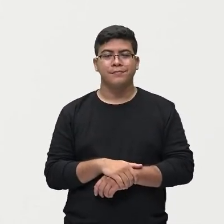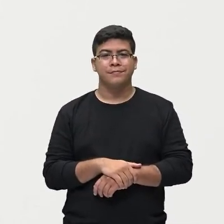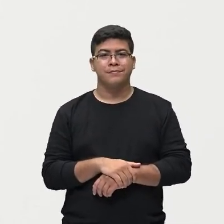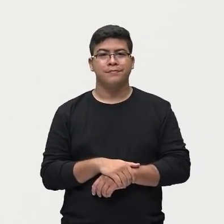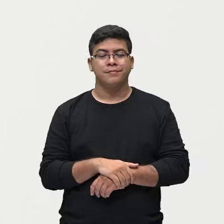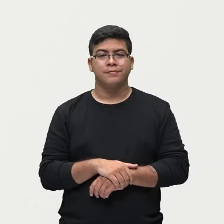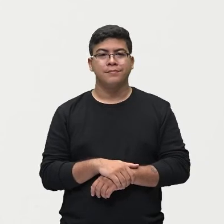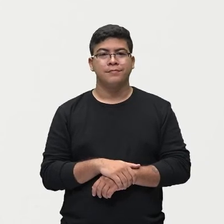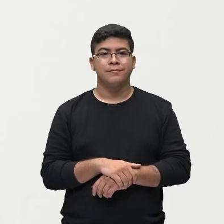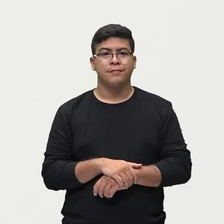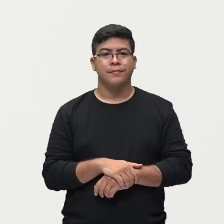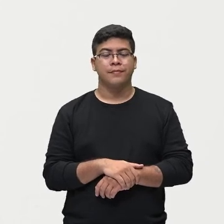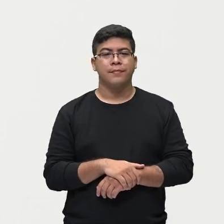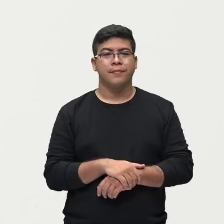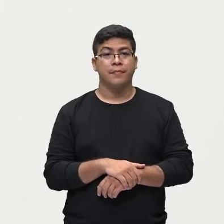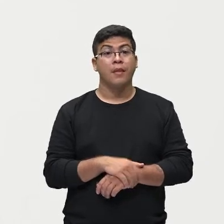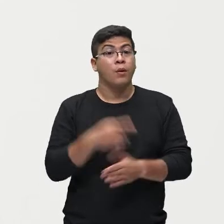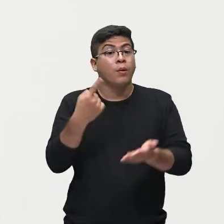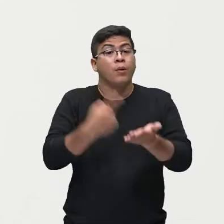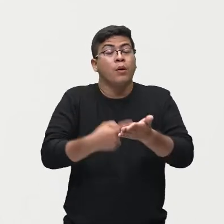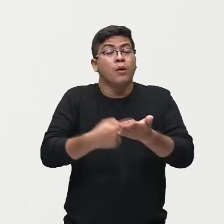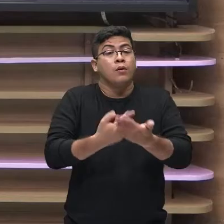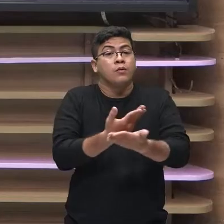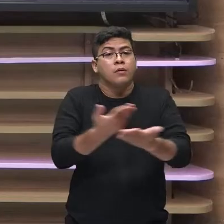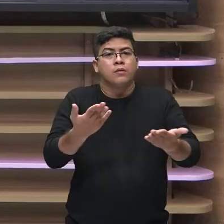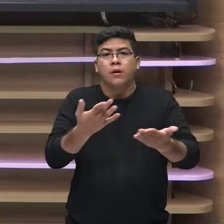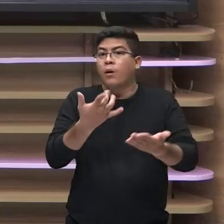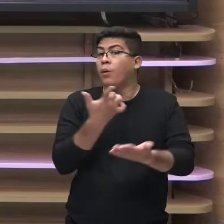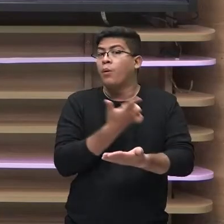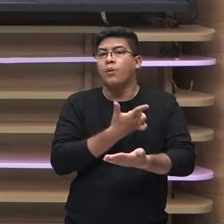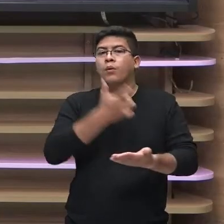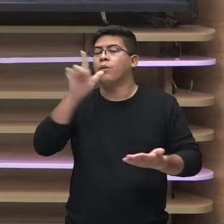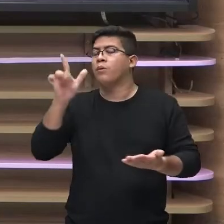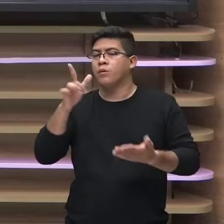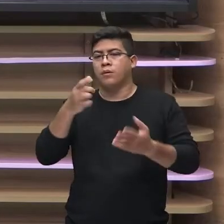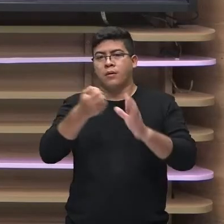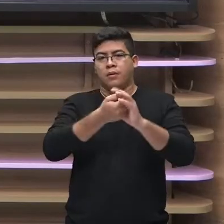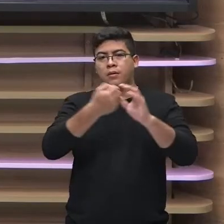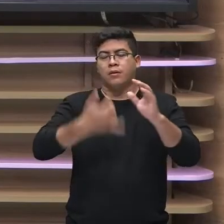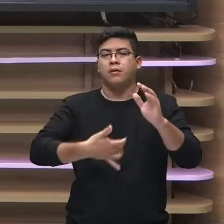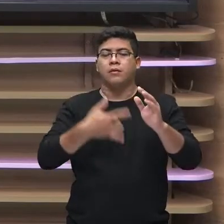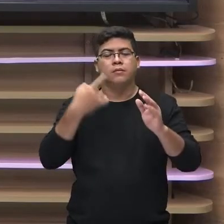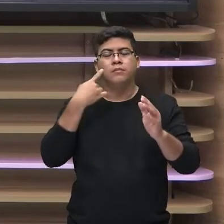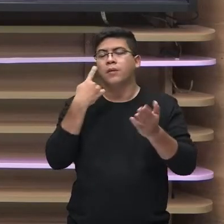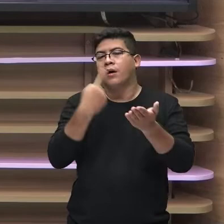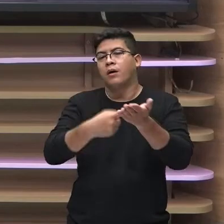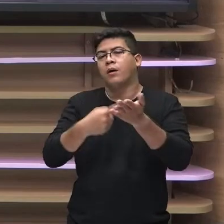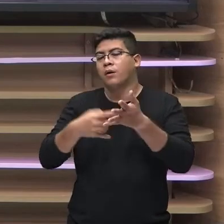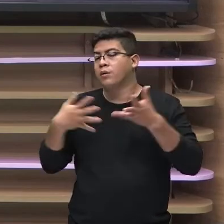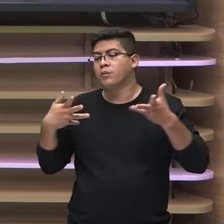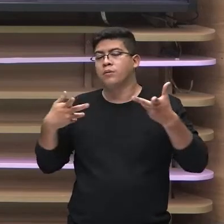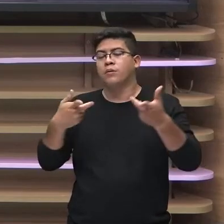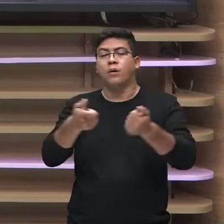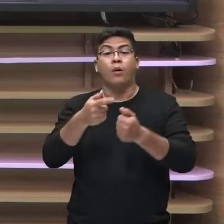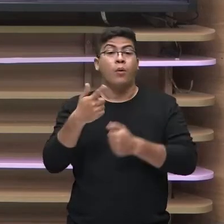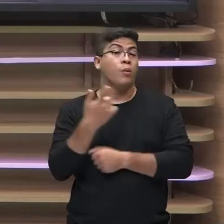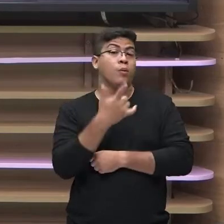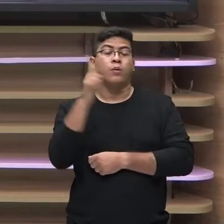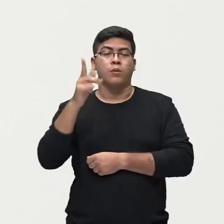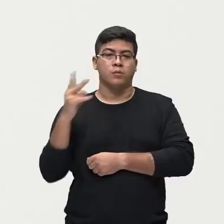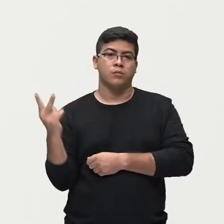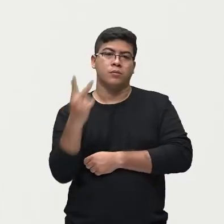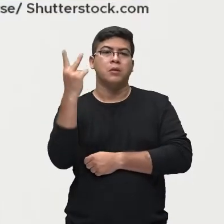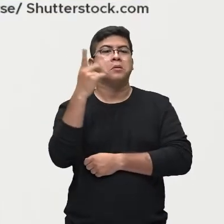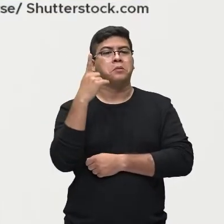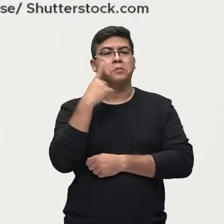aqui eu quero te convidar para ver uma outra característica que o islamismo vai nos convidar em relação a outro valor muito importante. Na